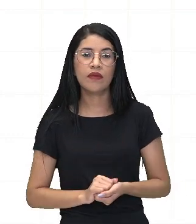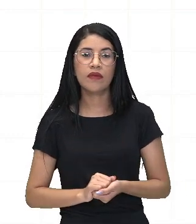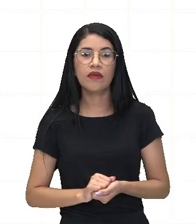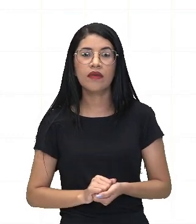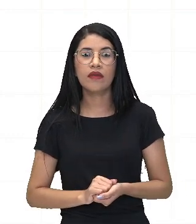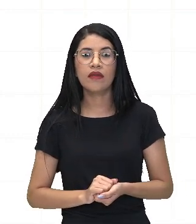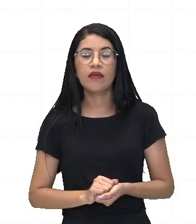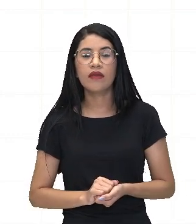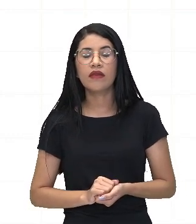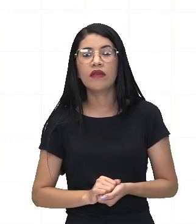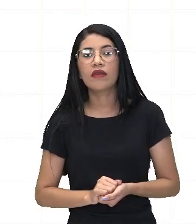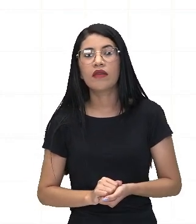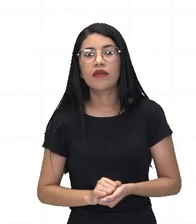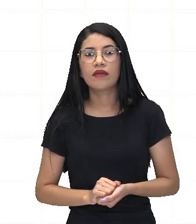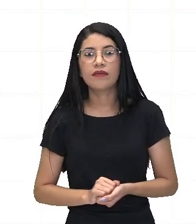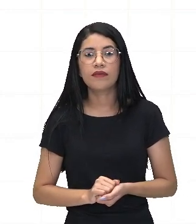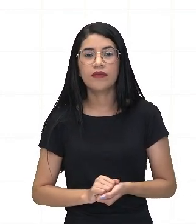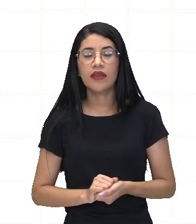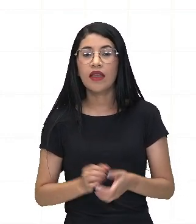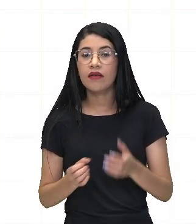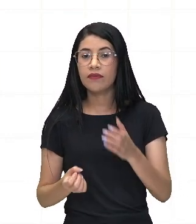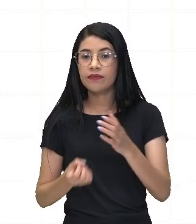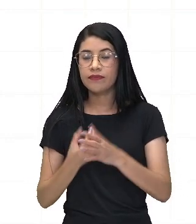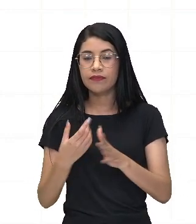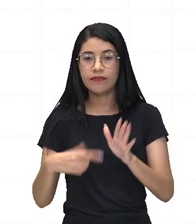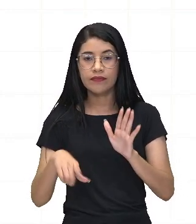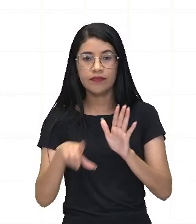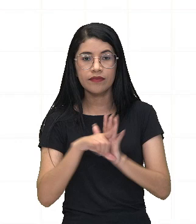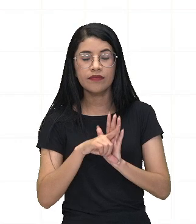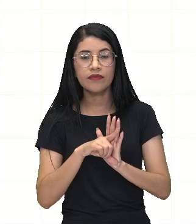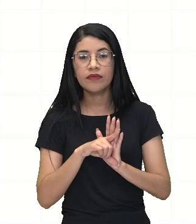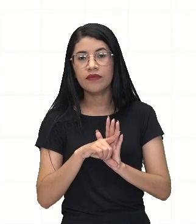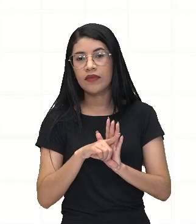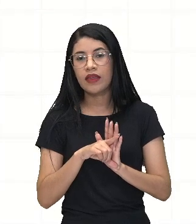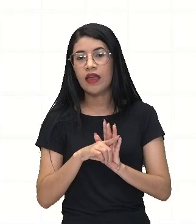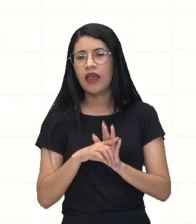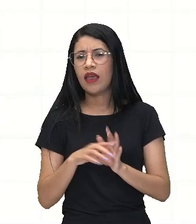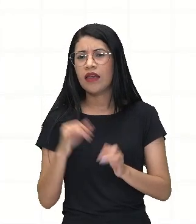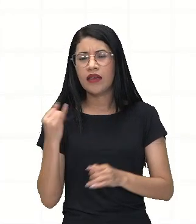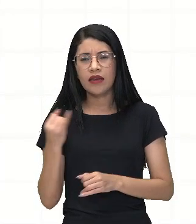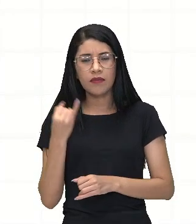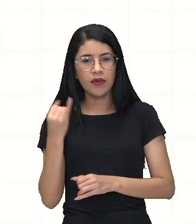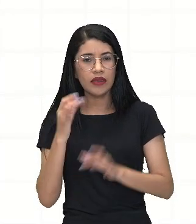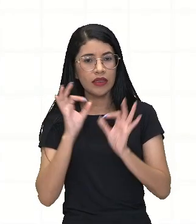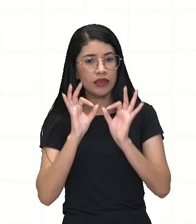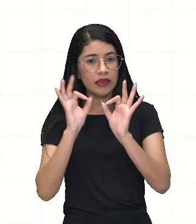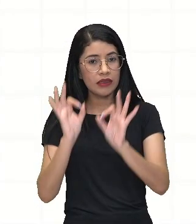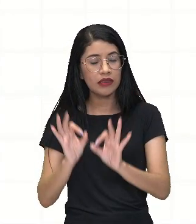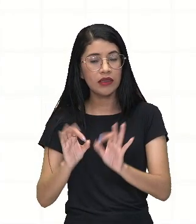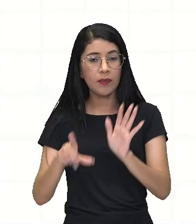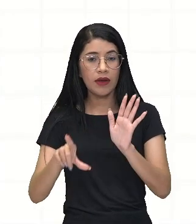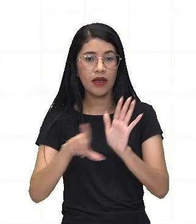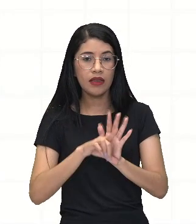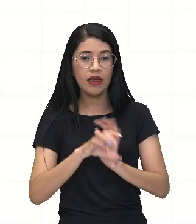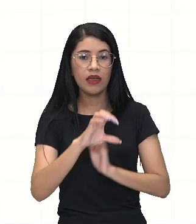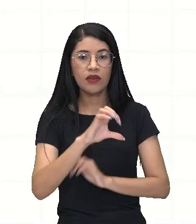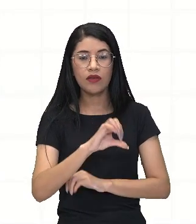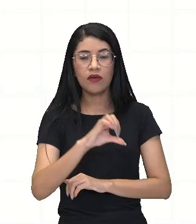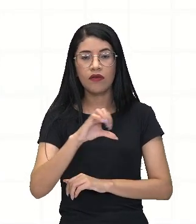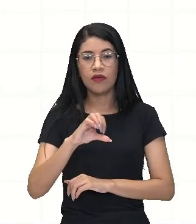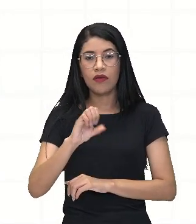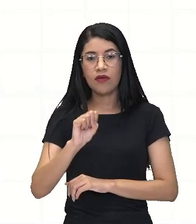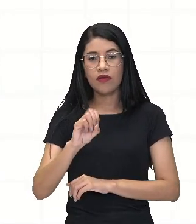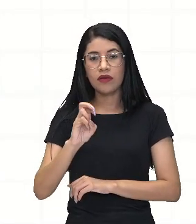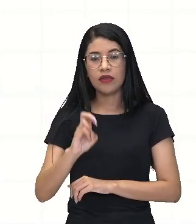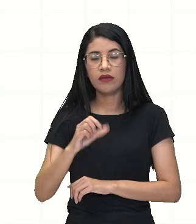Conservação, ele foi criado pela lei, né? Isso aqui é um detalhe importante, a lei que criou o Sistema Nacional de